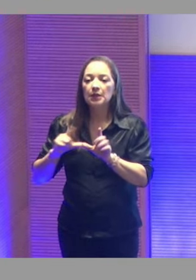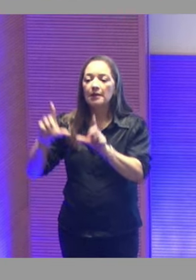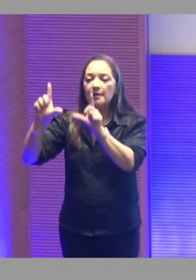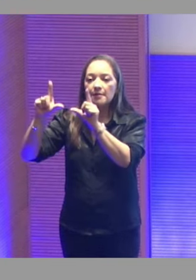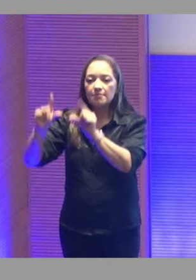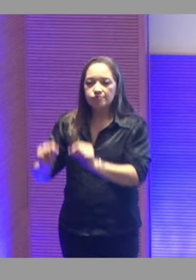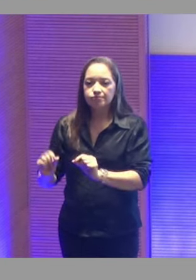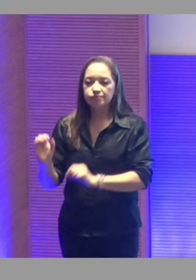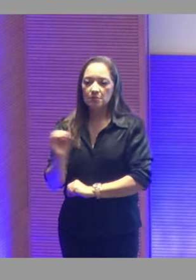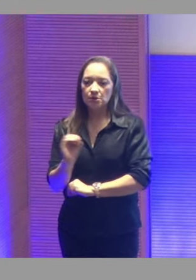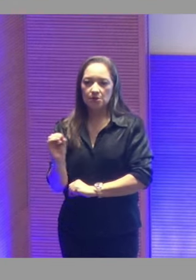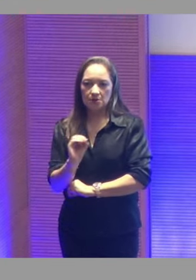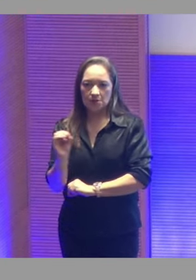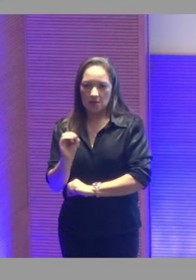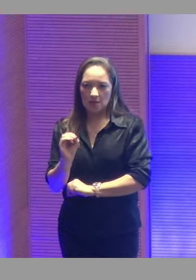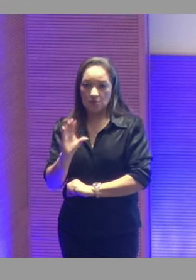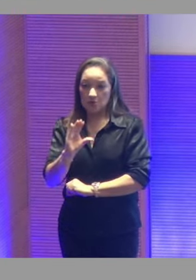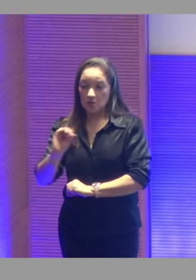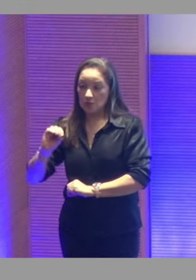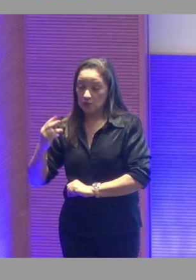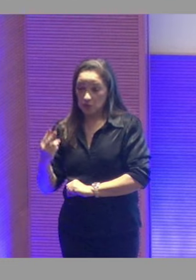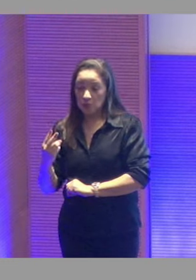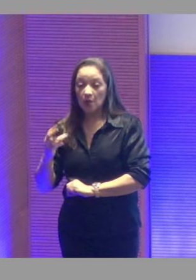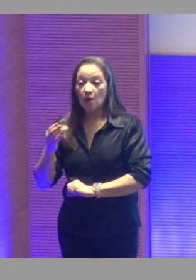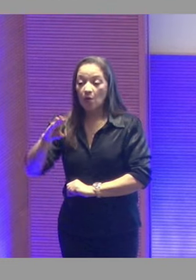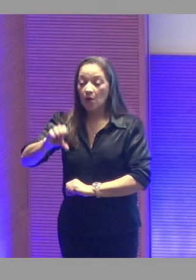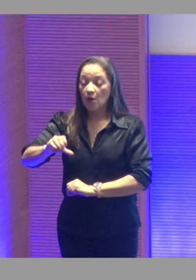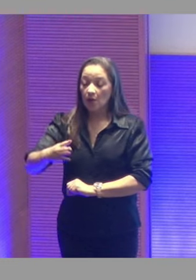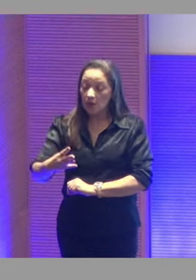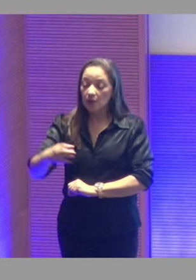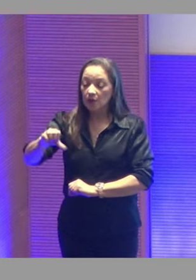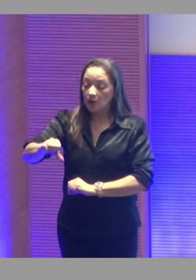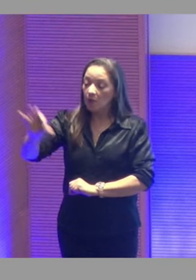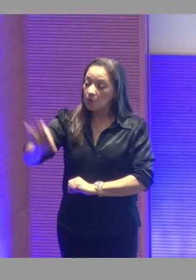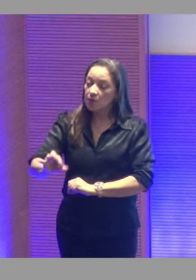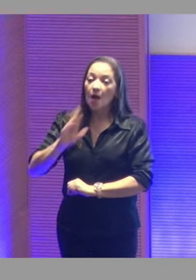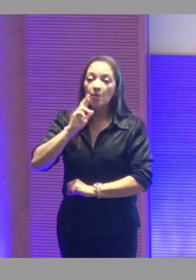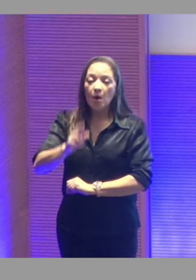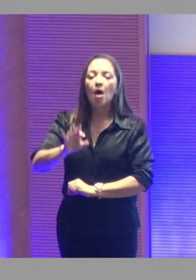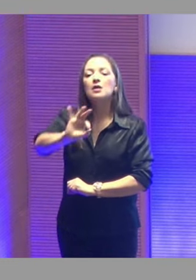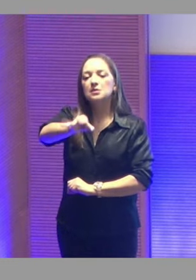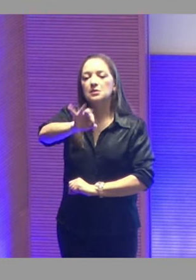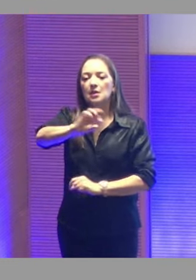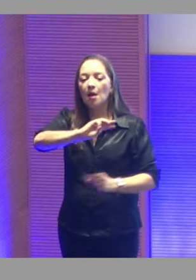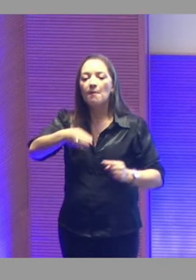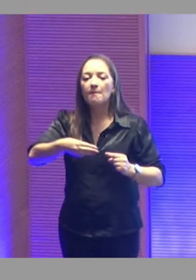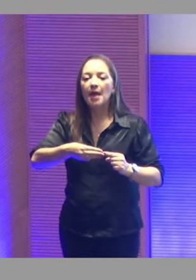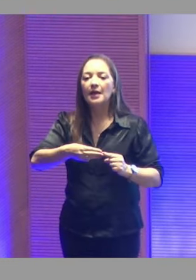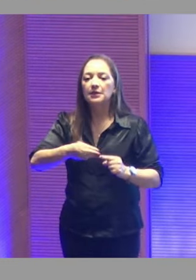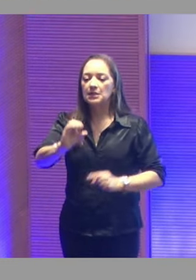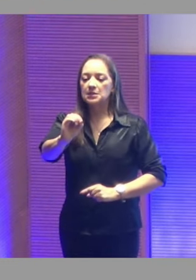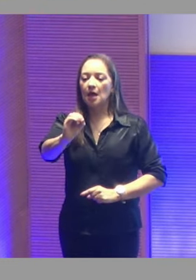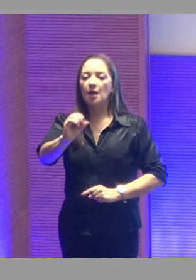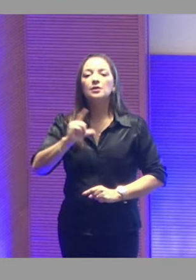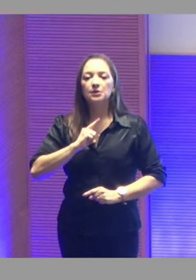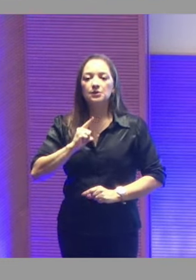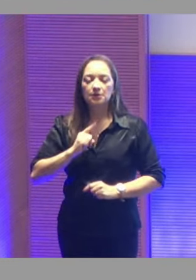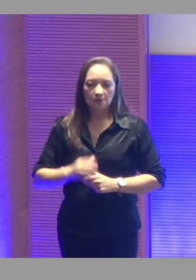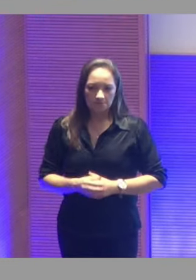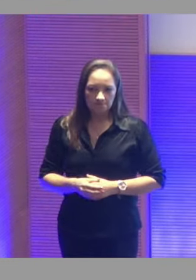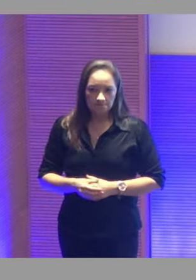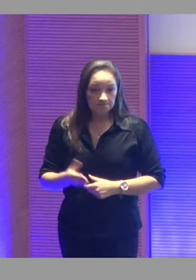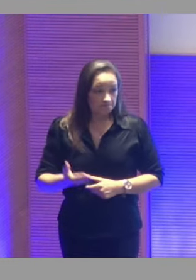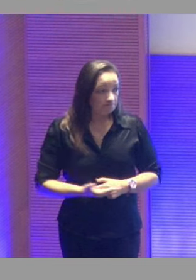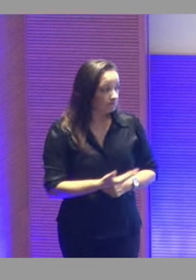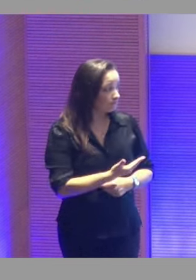carbônica né e 49% responderam que sim que tem uma meta net zero e aí aqui embaixo eu trago